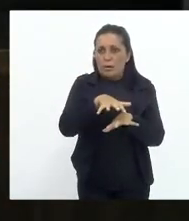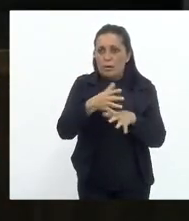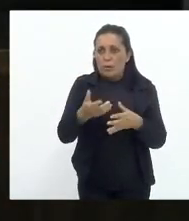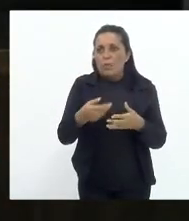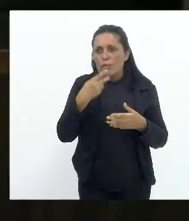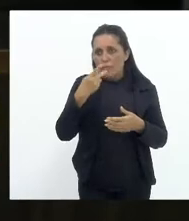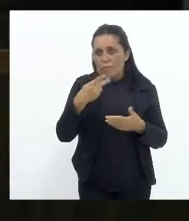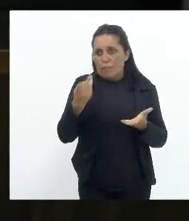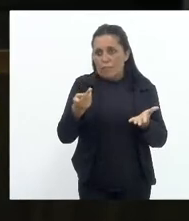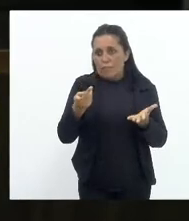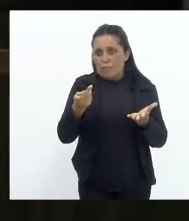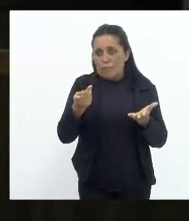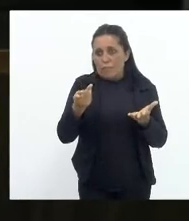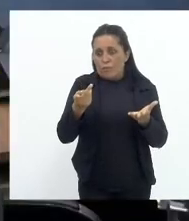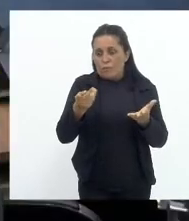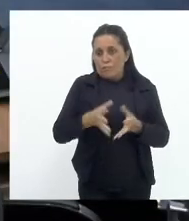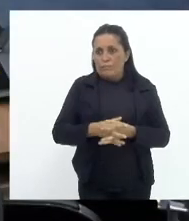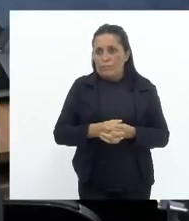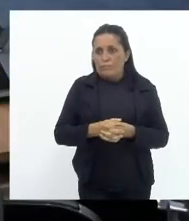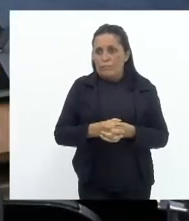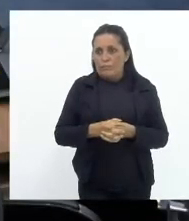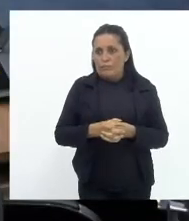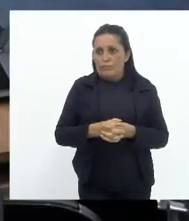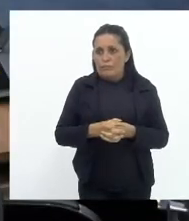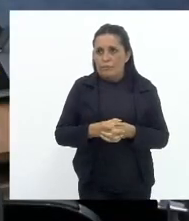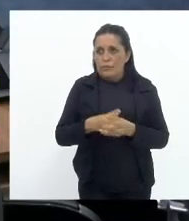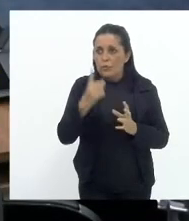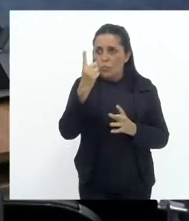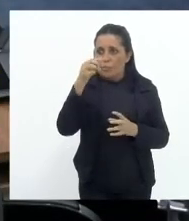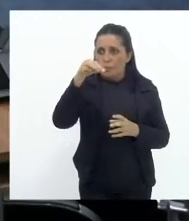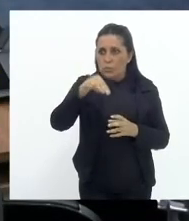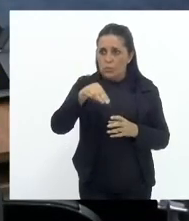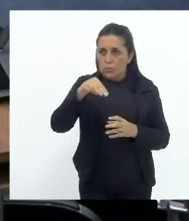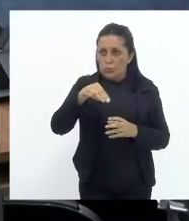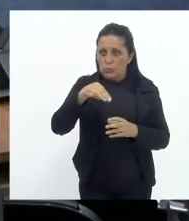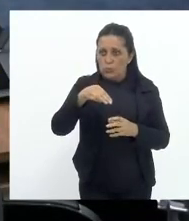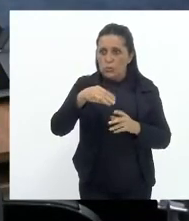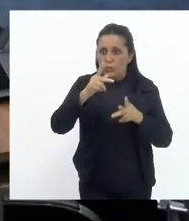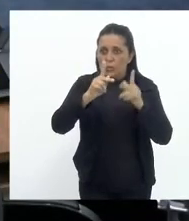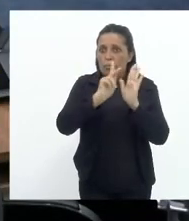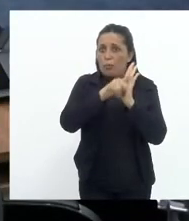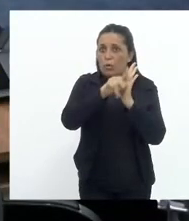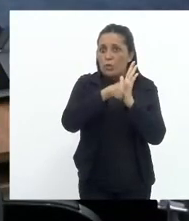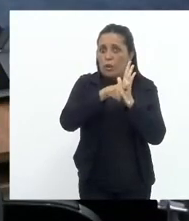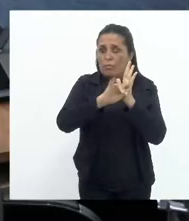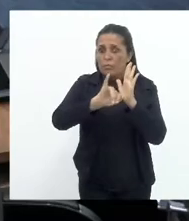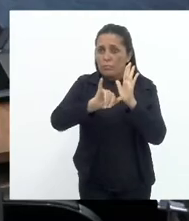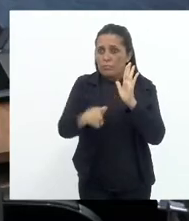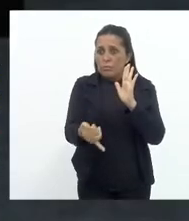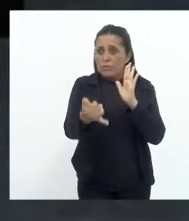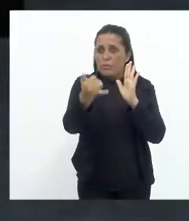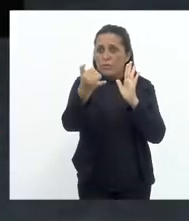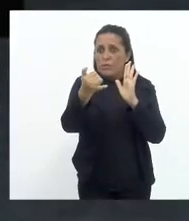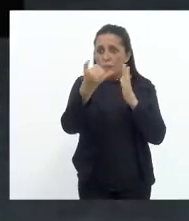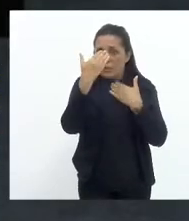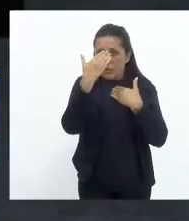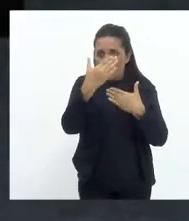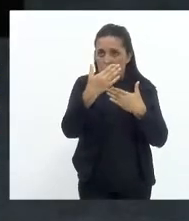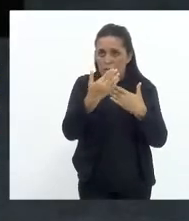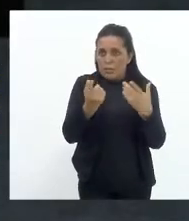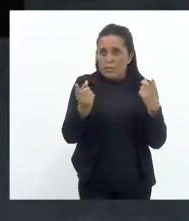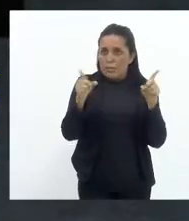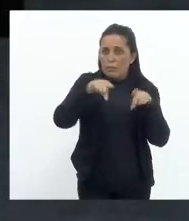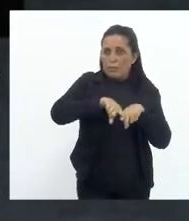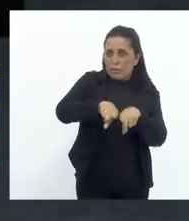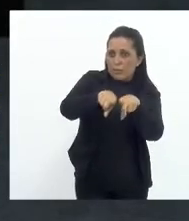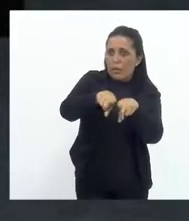ou a urgência que eu vou fazer uma pela outra um minutinho só falar do projeto aprovado agora por favor é para mim ficar de seus pares